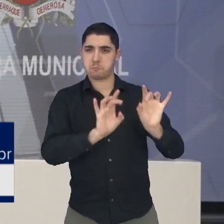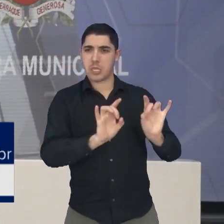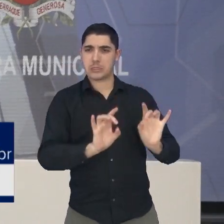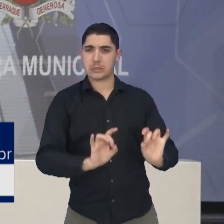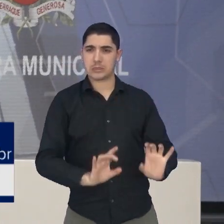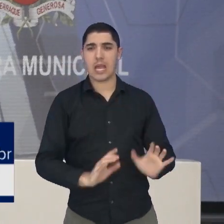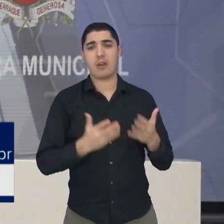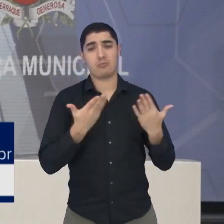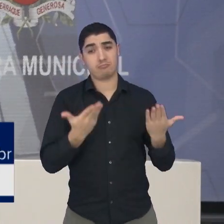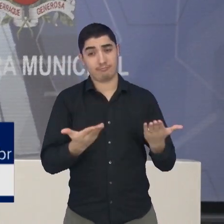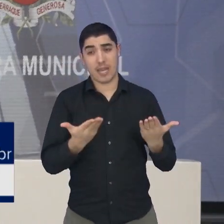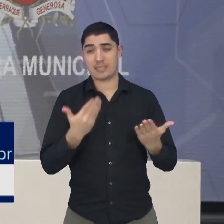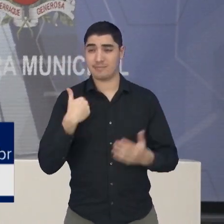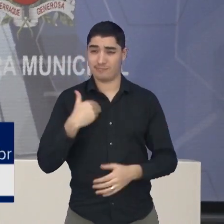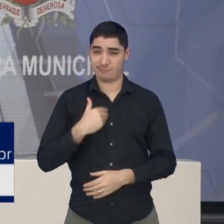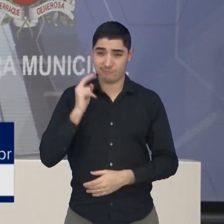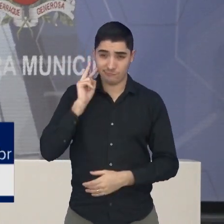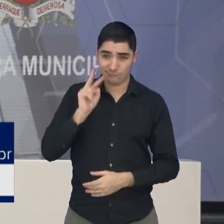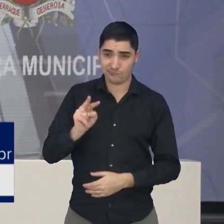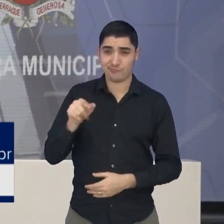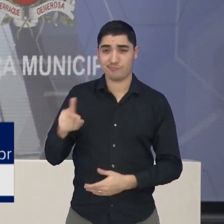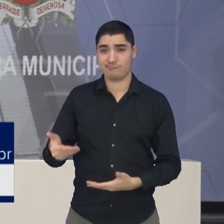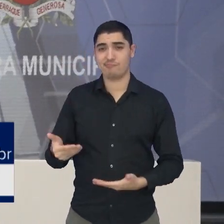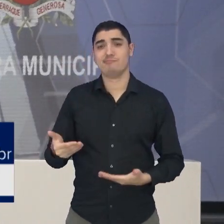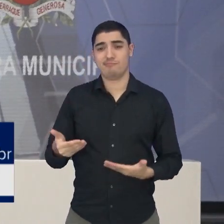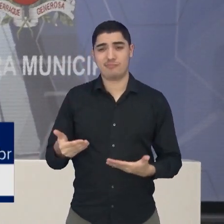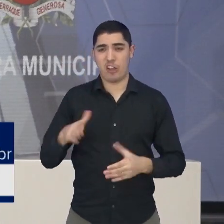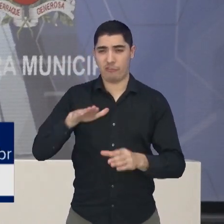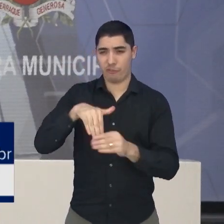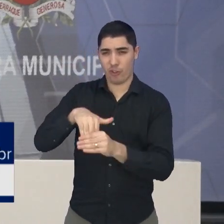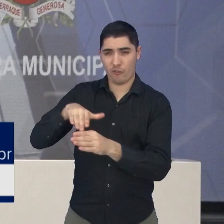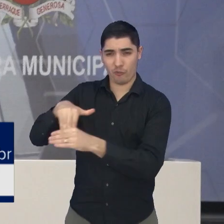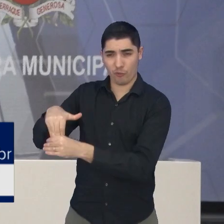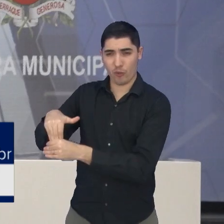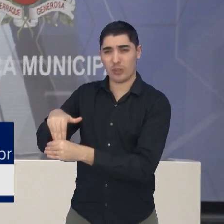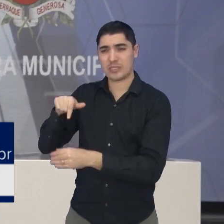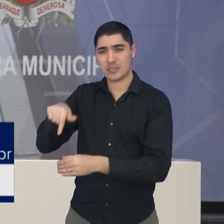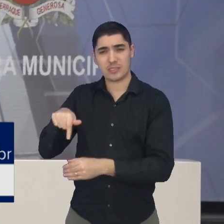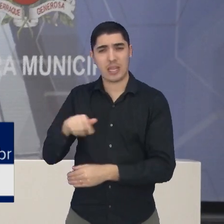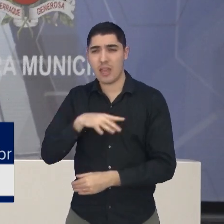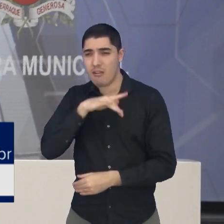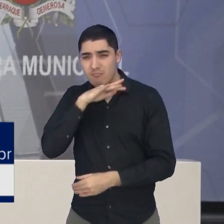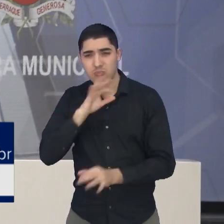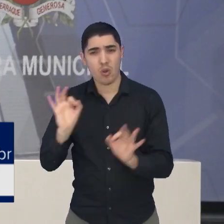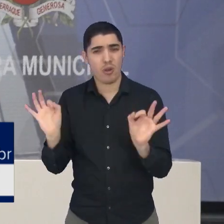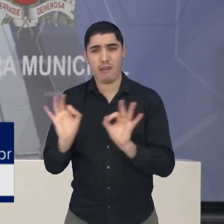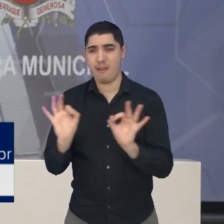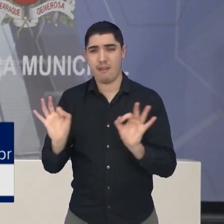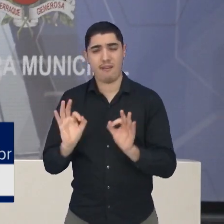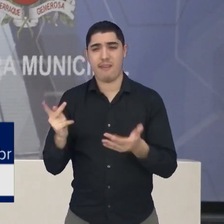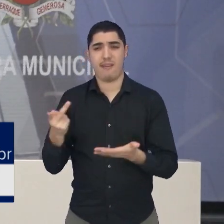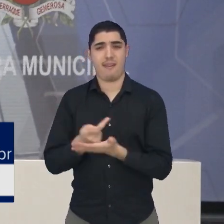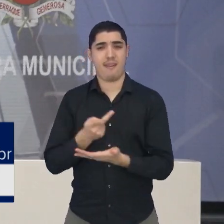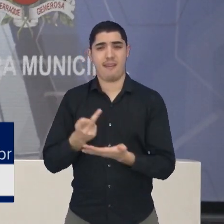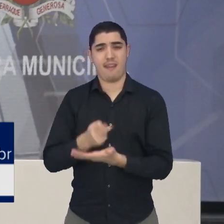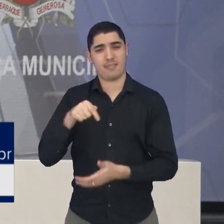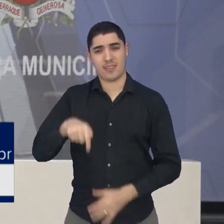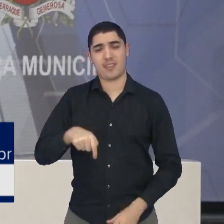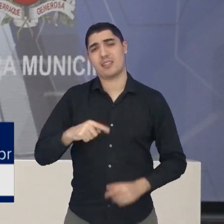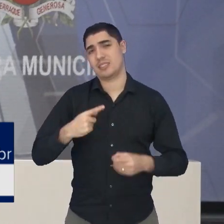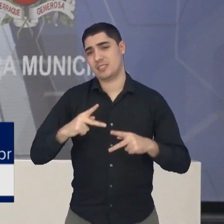e ver acontecer votações com coisas tão erradas e aberrantes na nossa